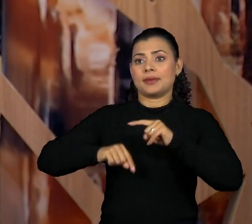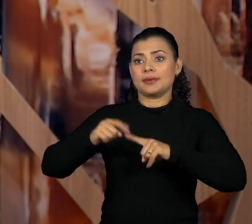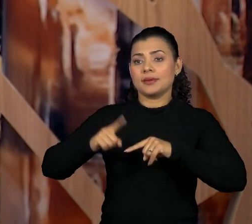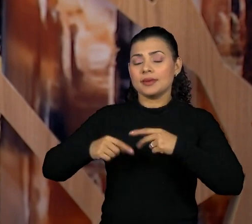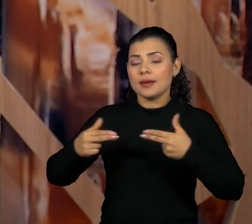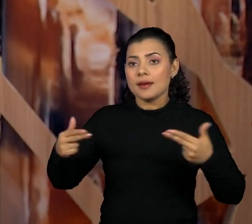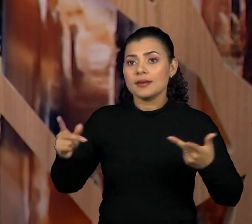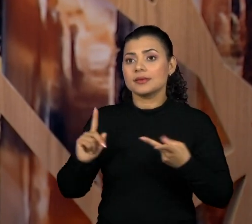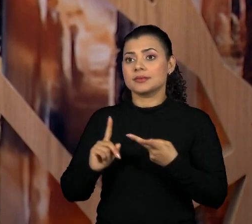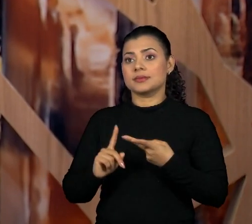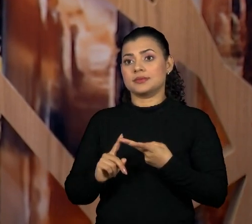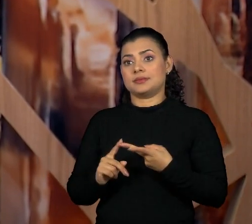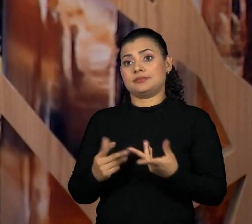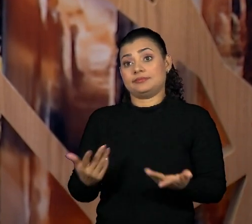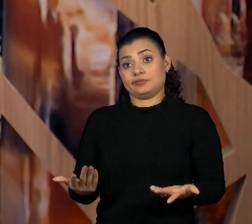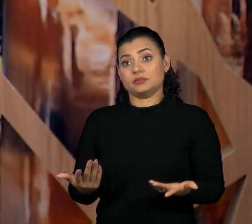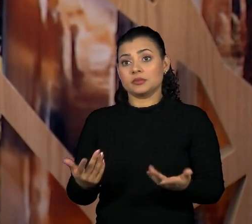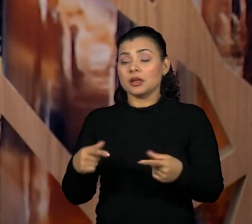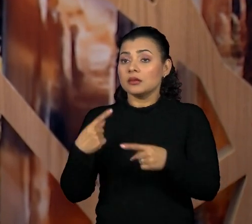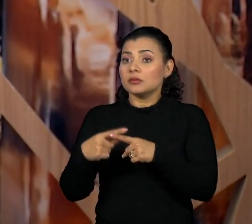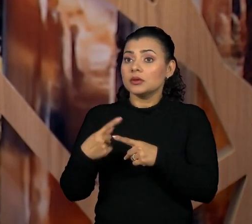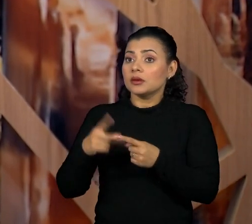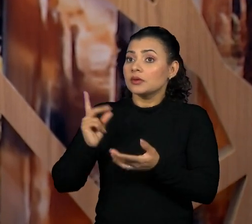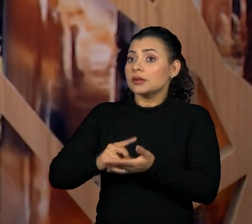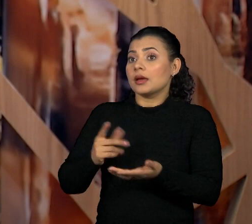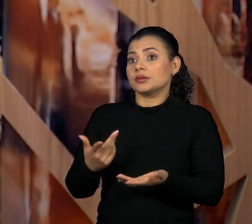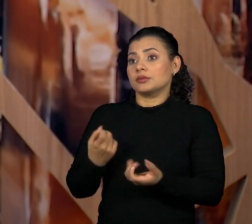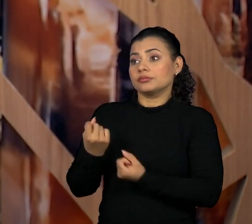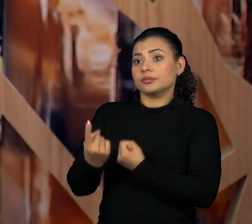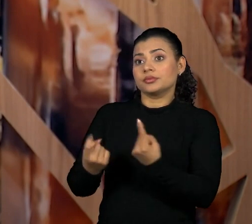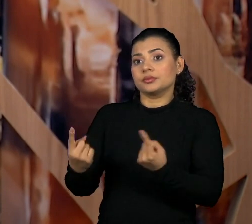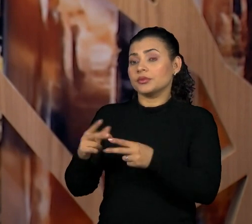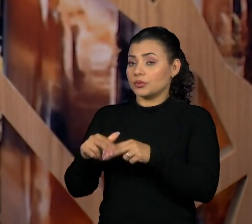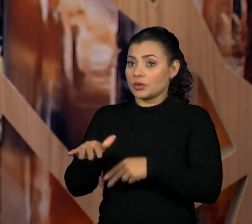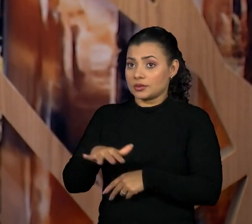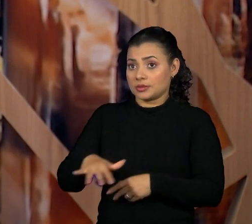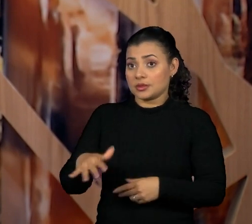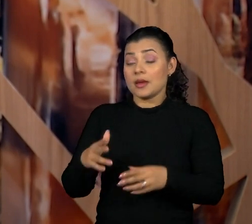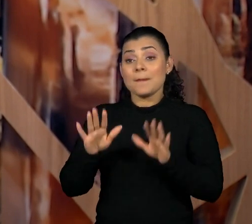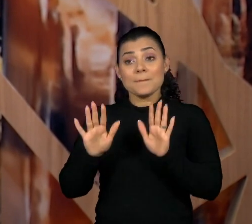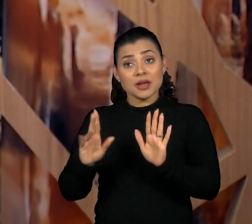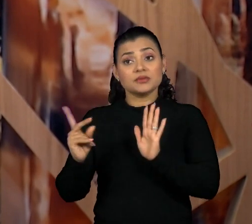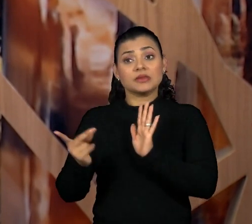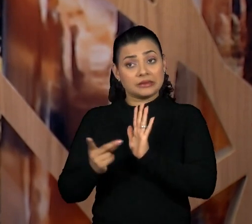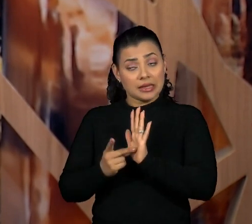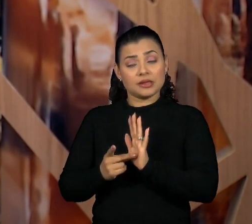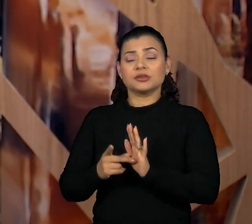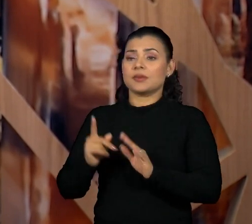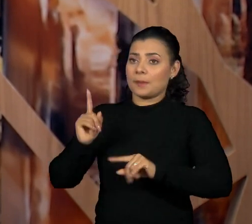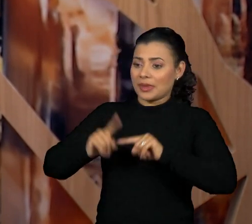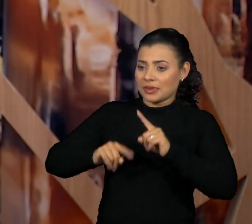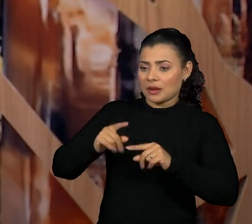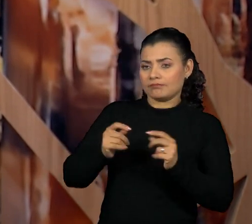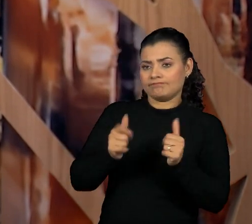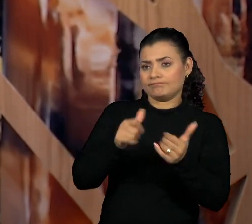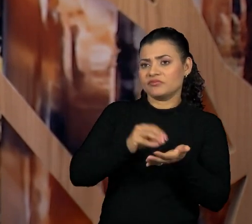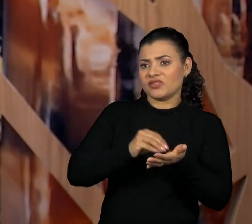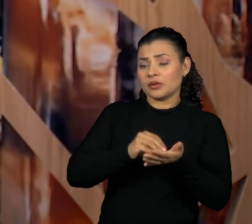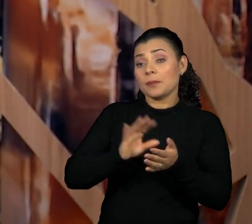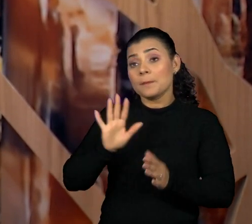que, enfim, são inerentes a essa prática. Mas, apesar disso, nós